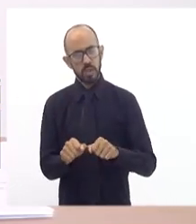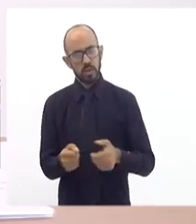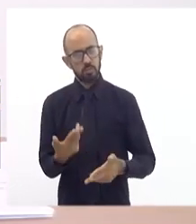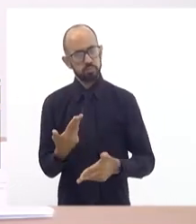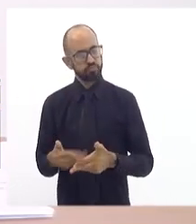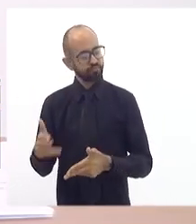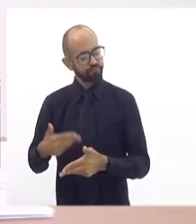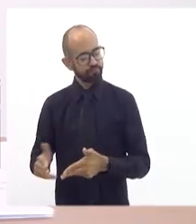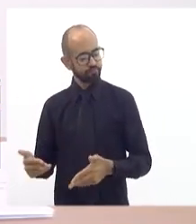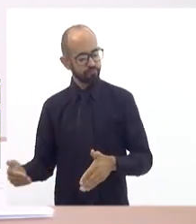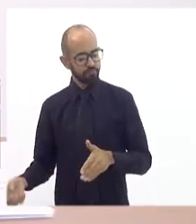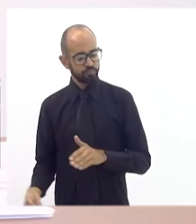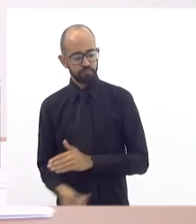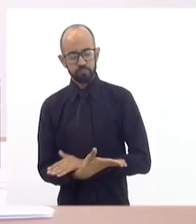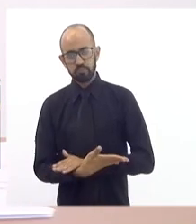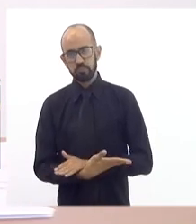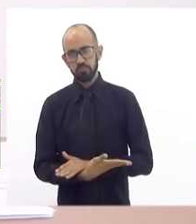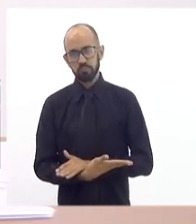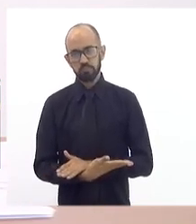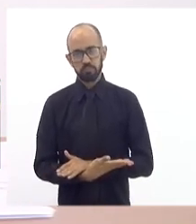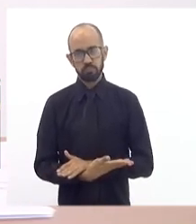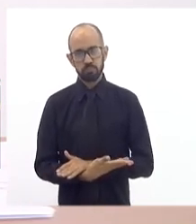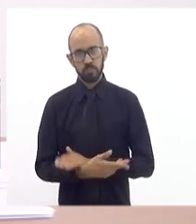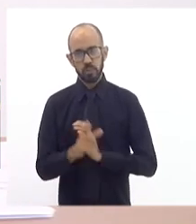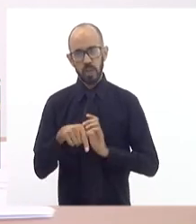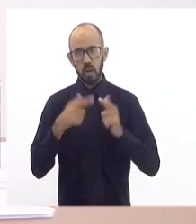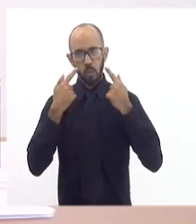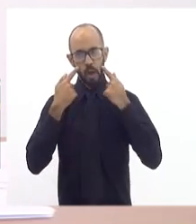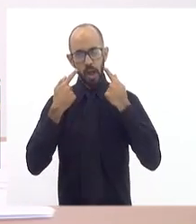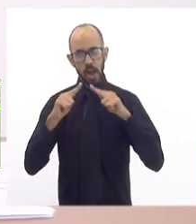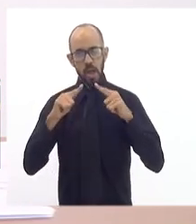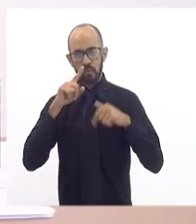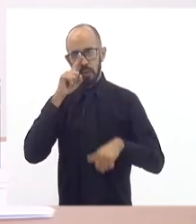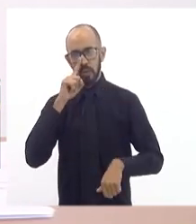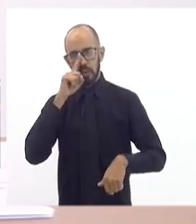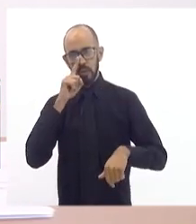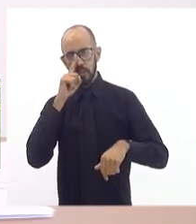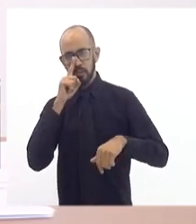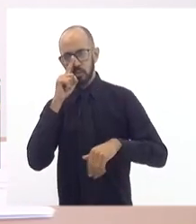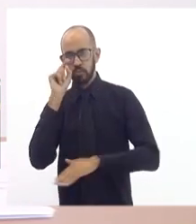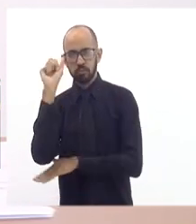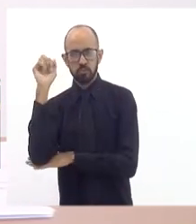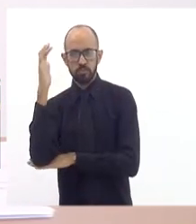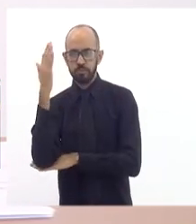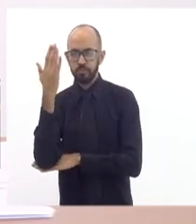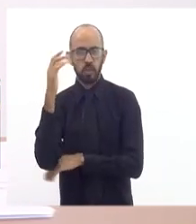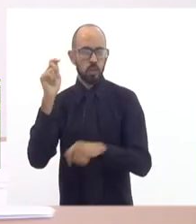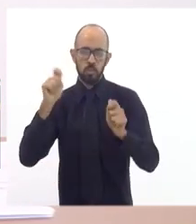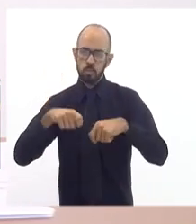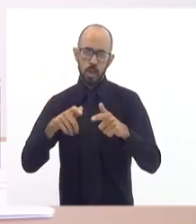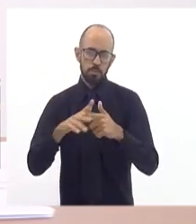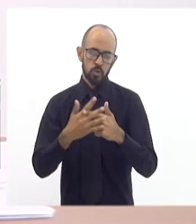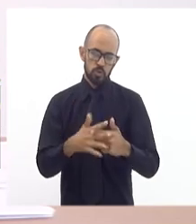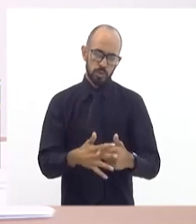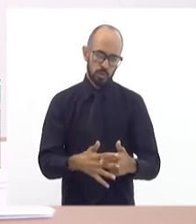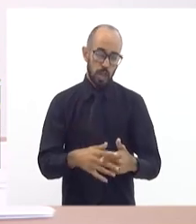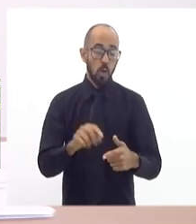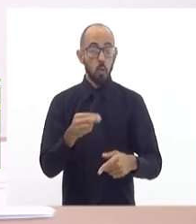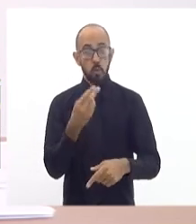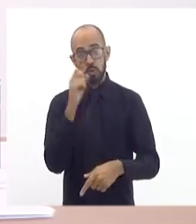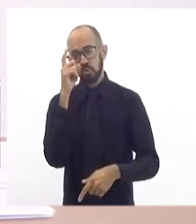cai cai ficar caracterizando um grave e iminente risco de danos ambientais irreparáveis ou de difícil